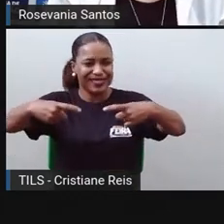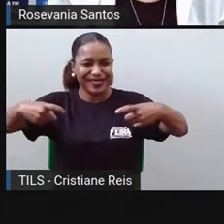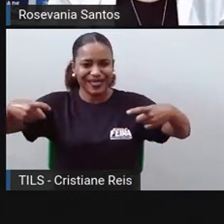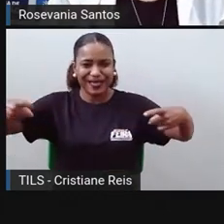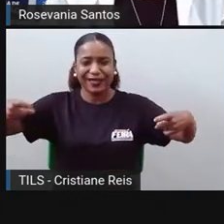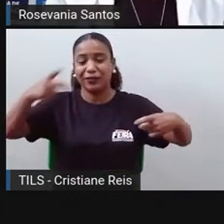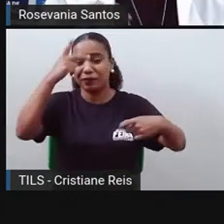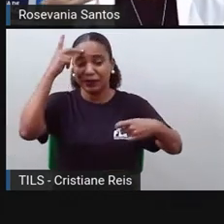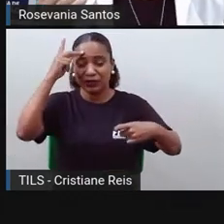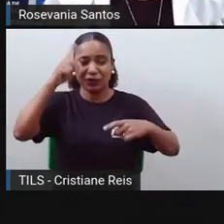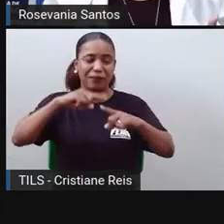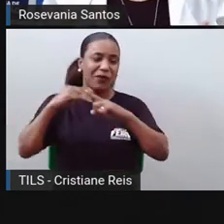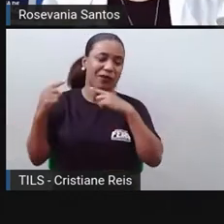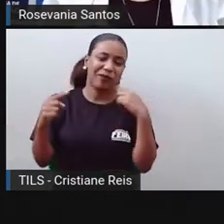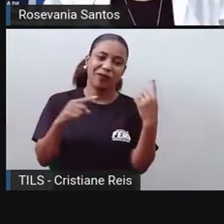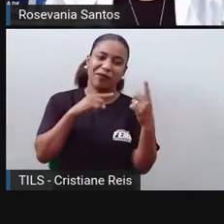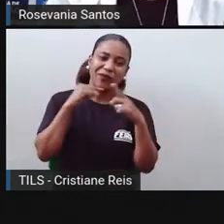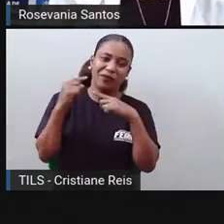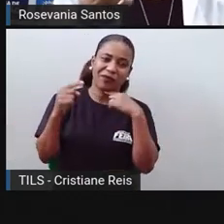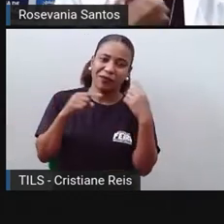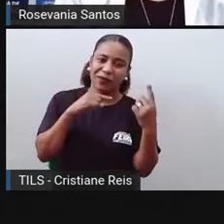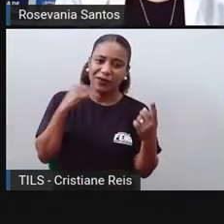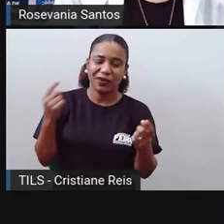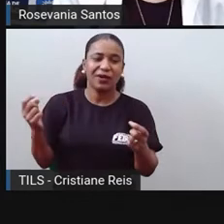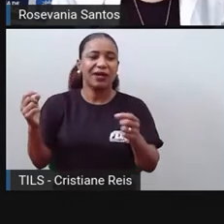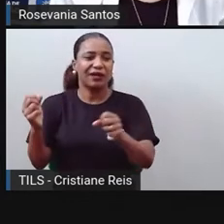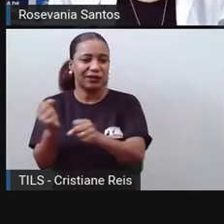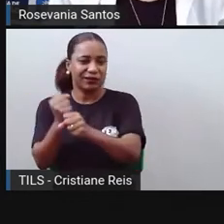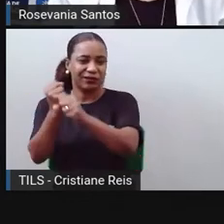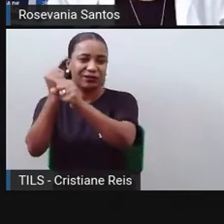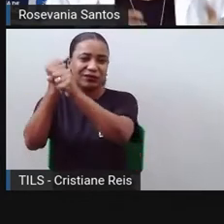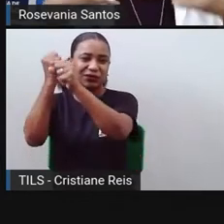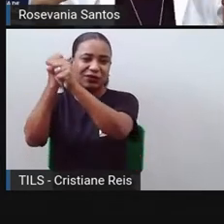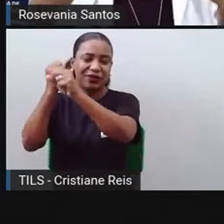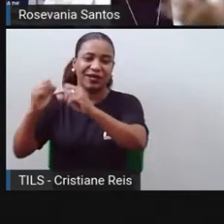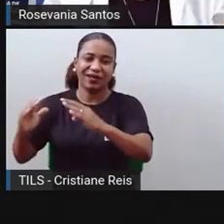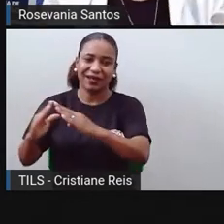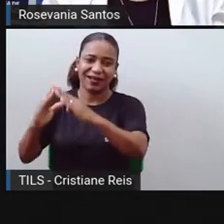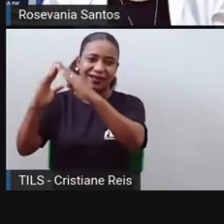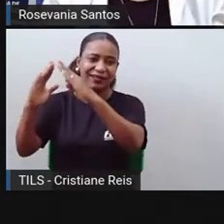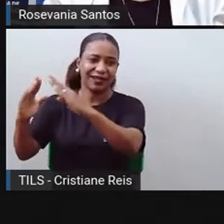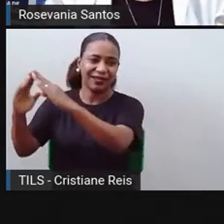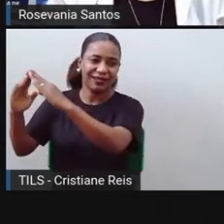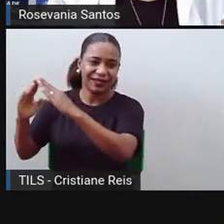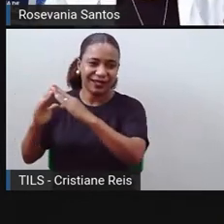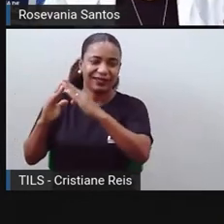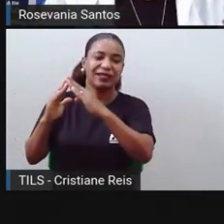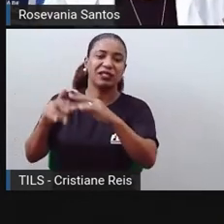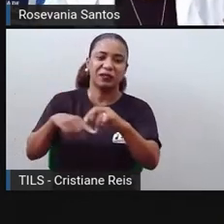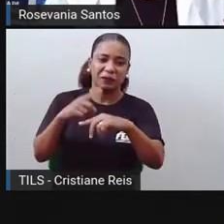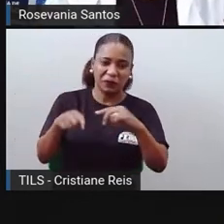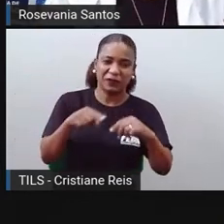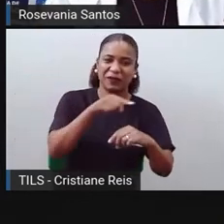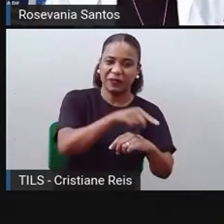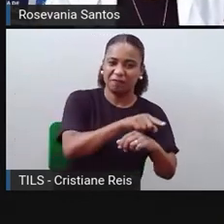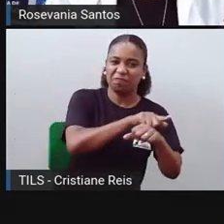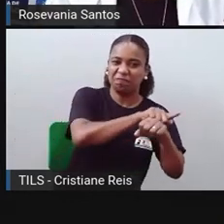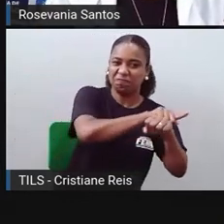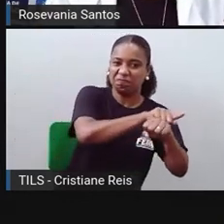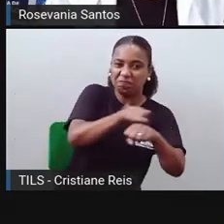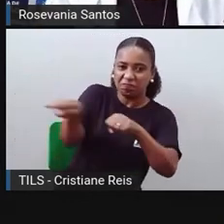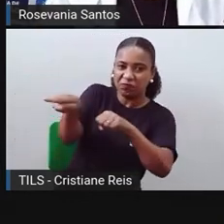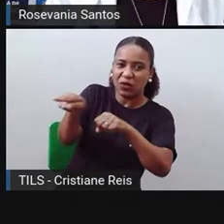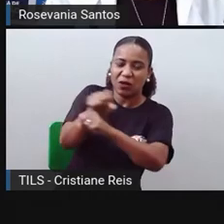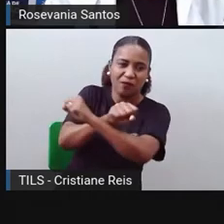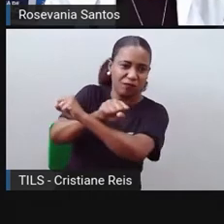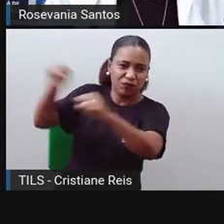se perdendo, constrói-se as cidades, destrói-se com as bombas, depois, novamente, né, tem esse muro aí que